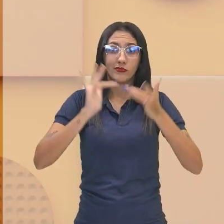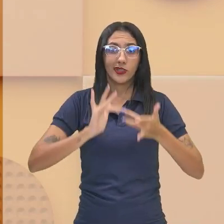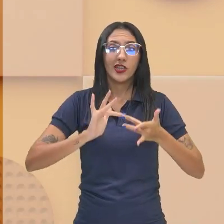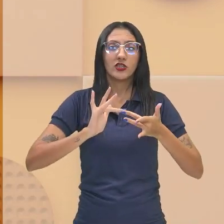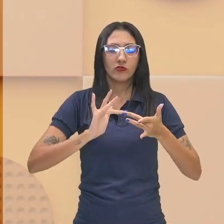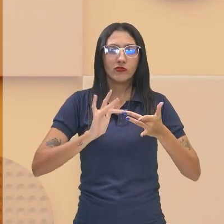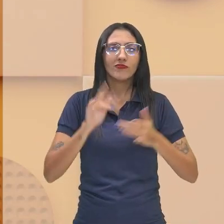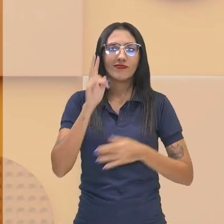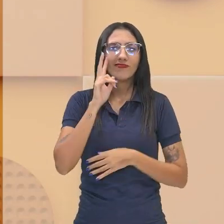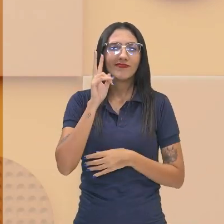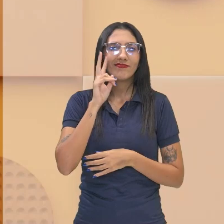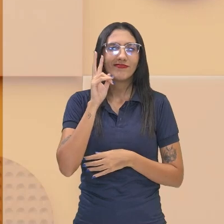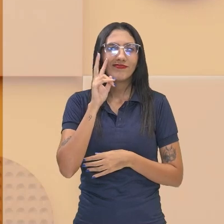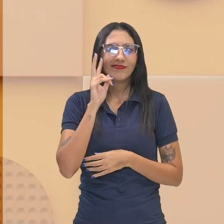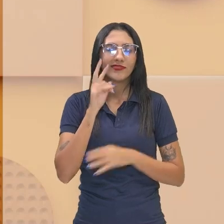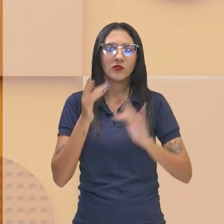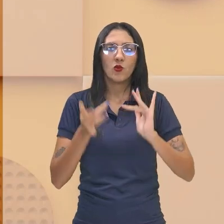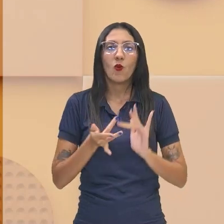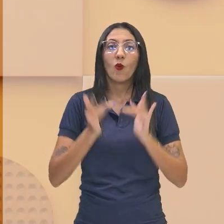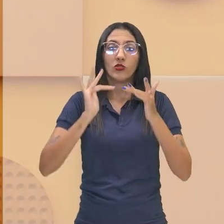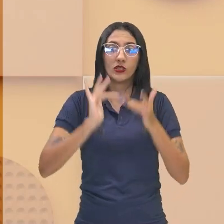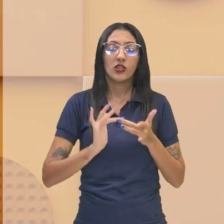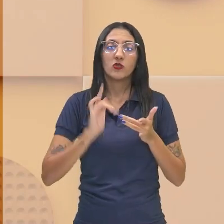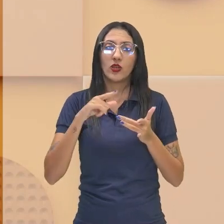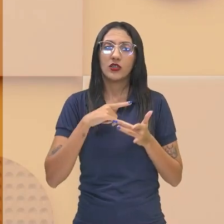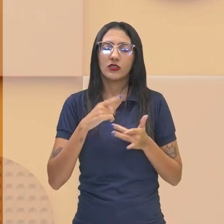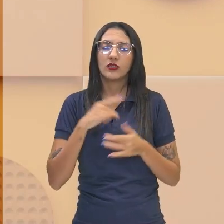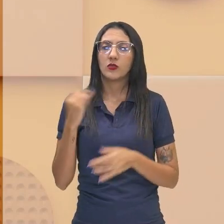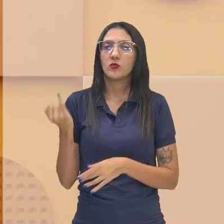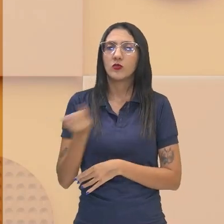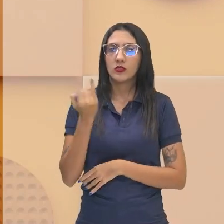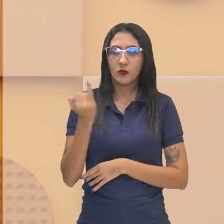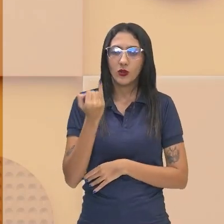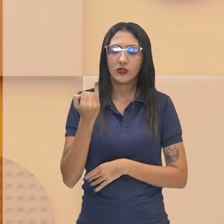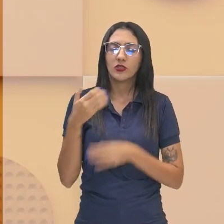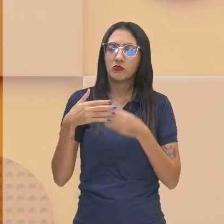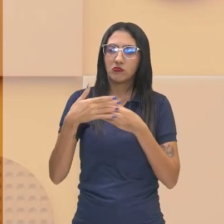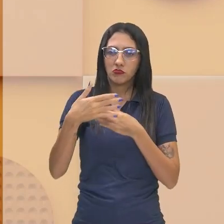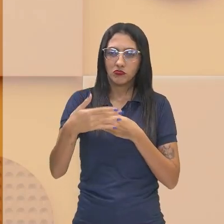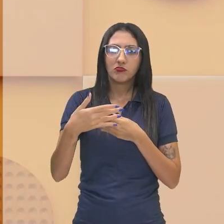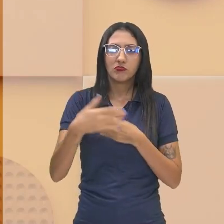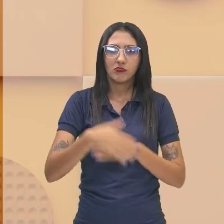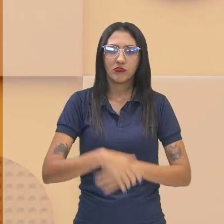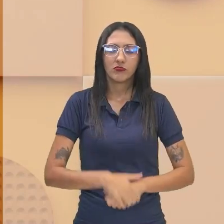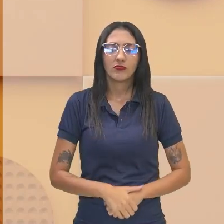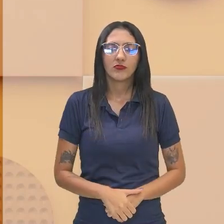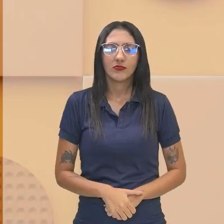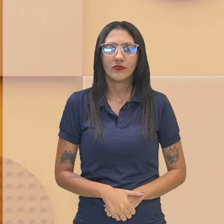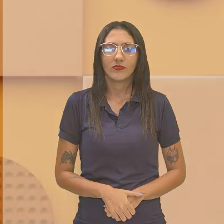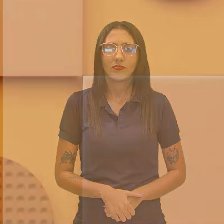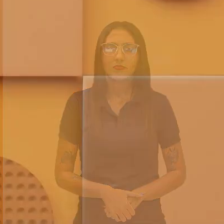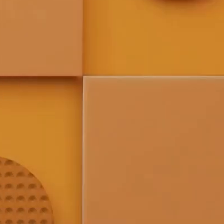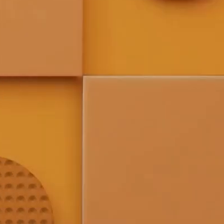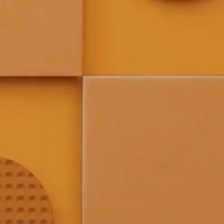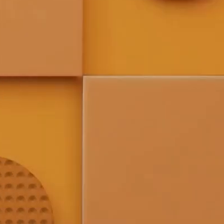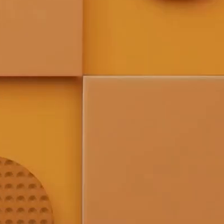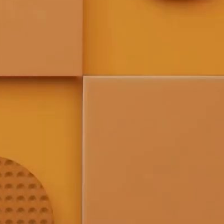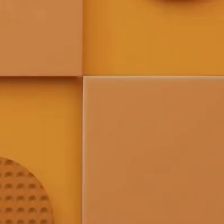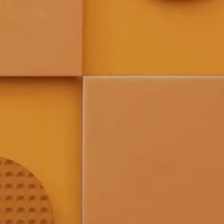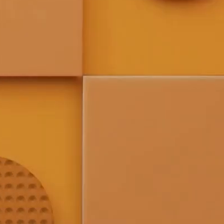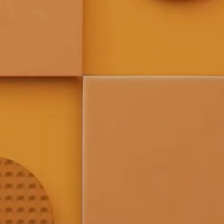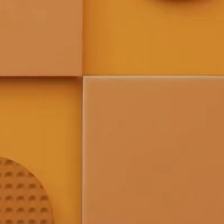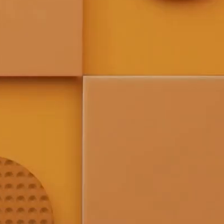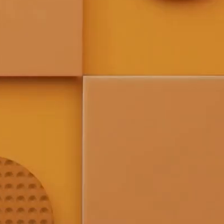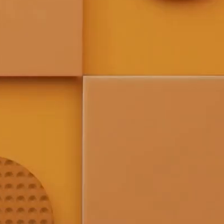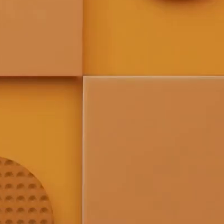esse termo ele vai te acompanhar pela tua vida estudantil toda.